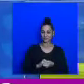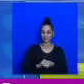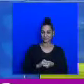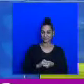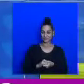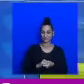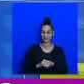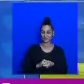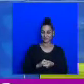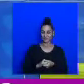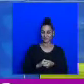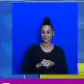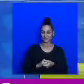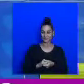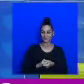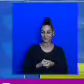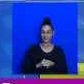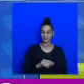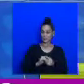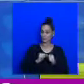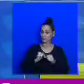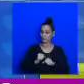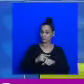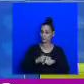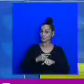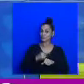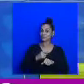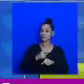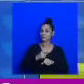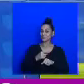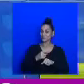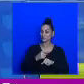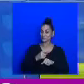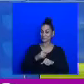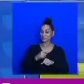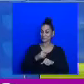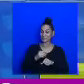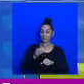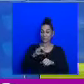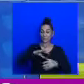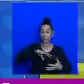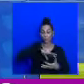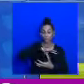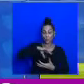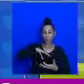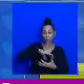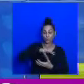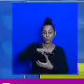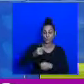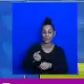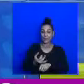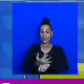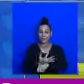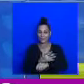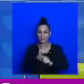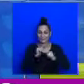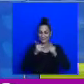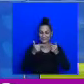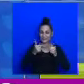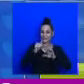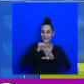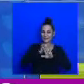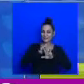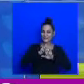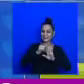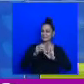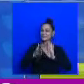Verde, 23. E pode ser agora. Na velocidade do Globo, a emoção da sorte. Batendo